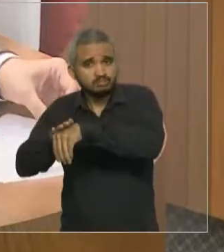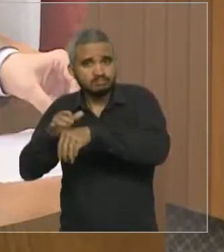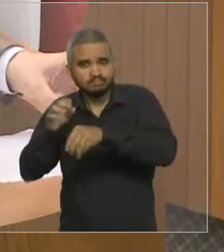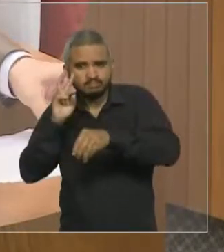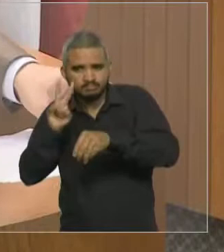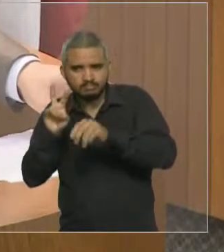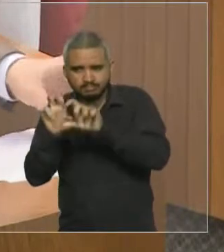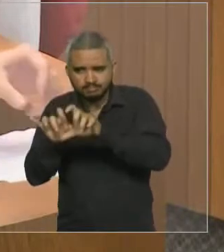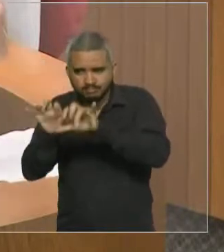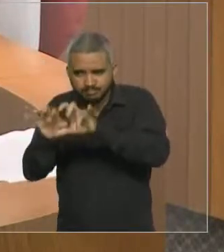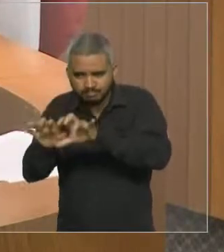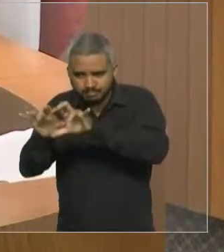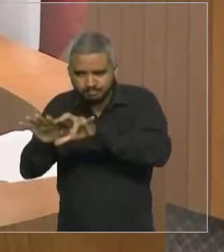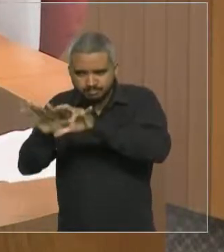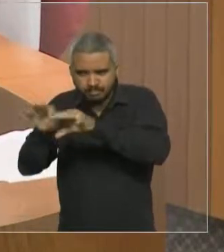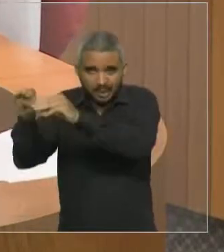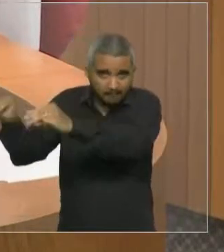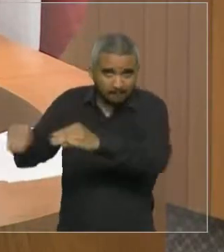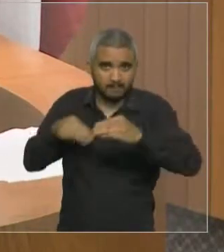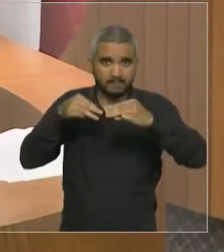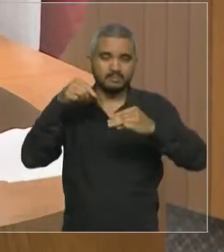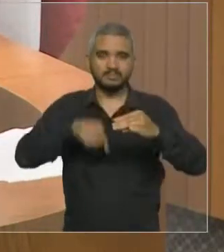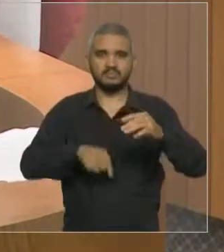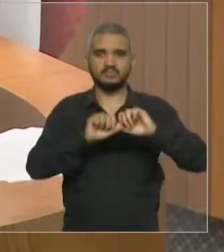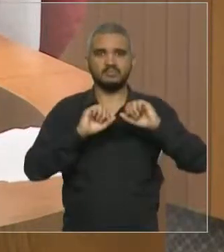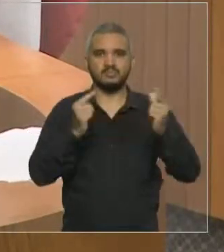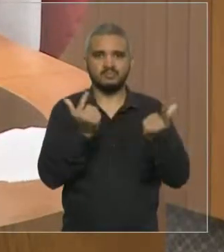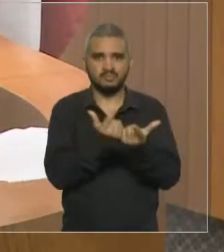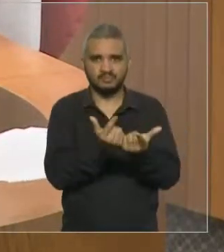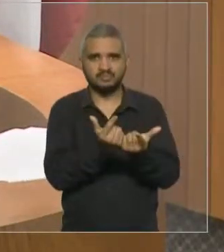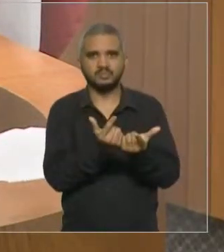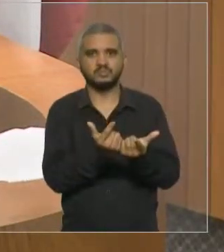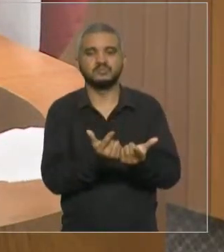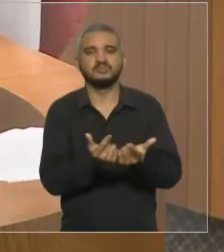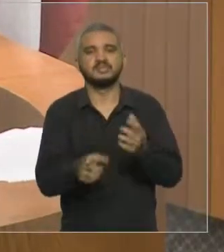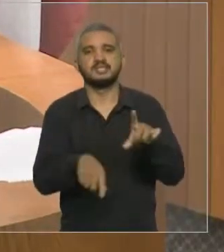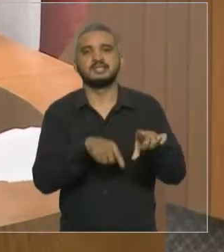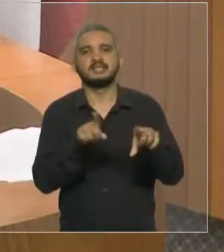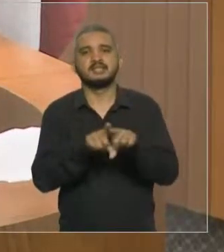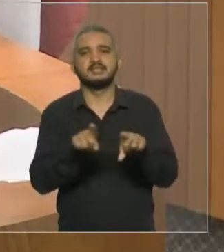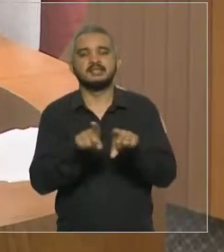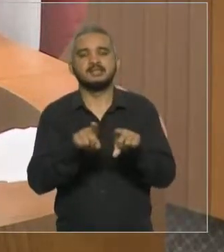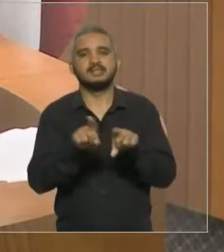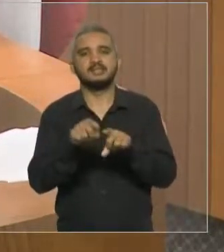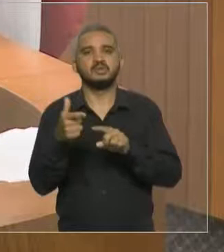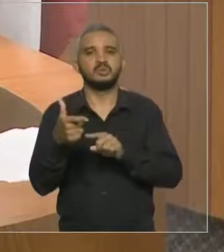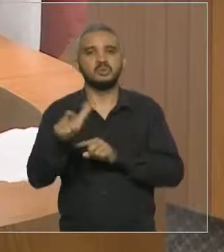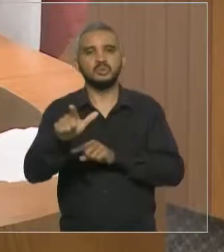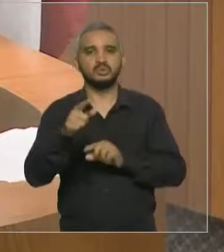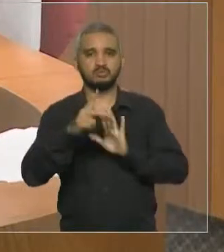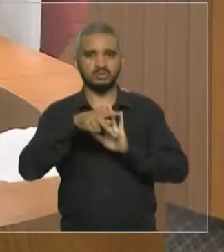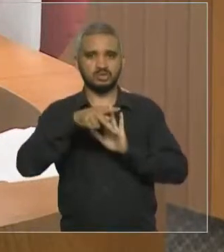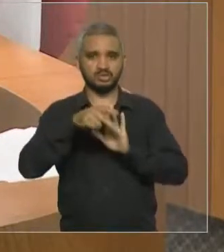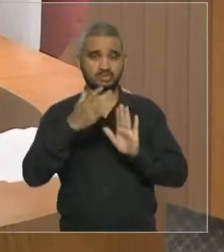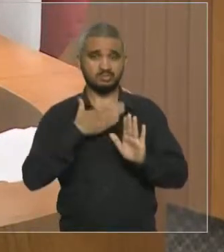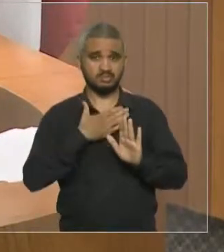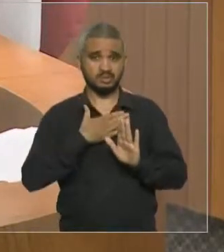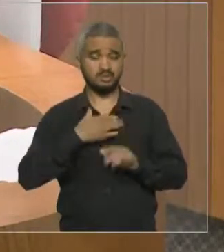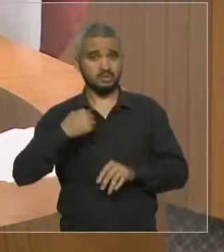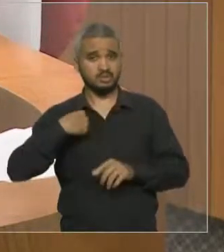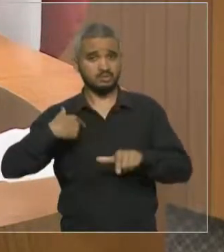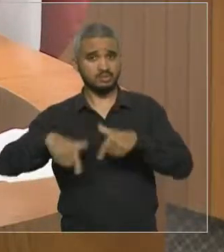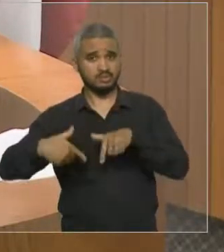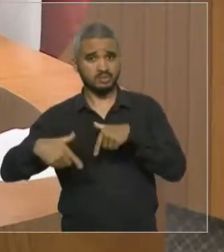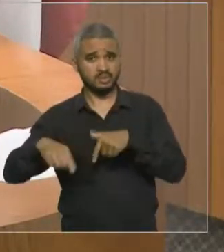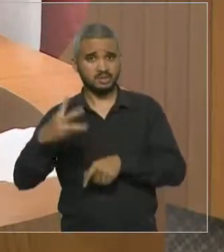outro projeto nós na área da saúde foi decorrente da minha prática médica por três anos na baixada maranhense tutorial natos